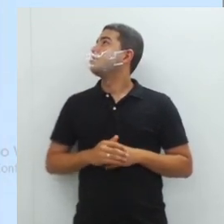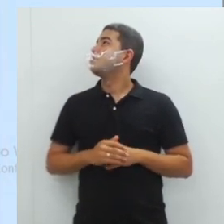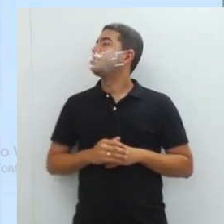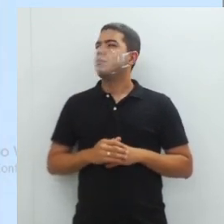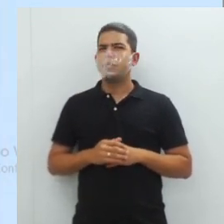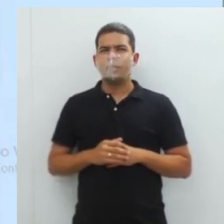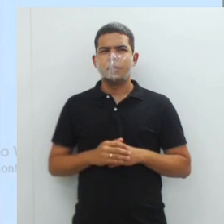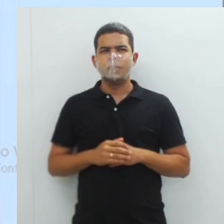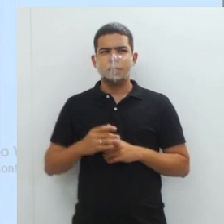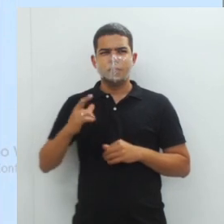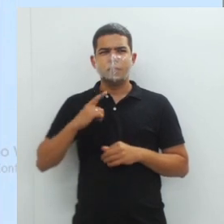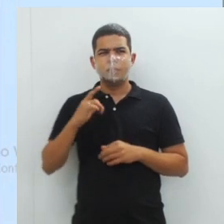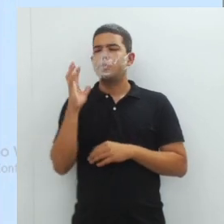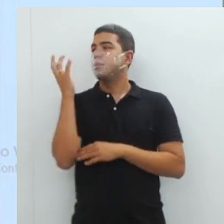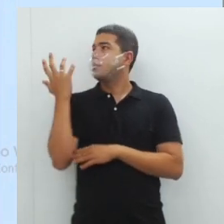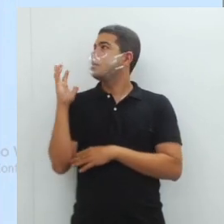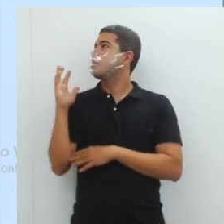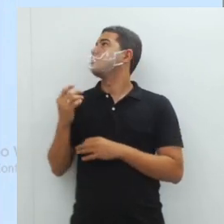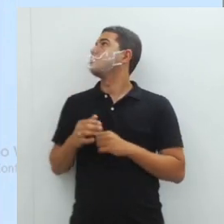árvores, palmeira,